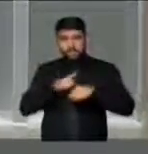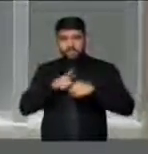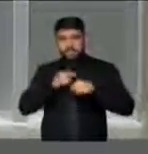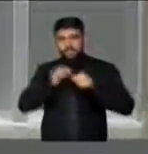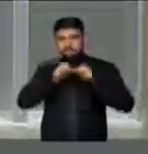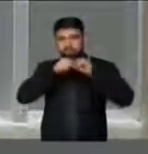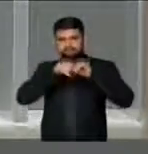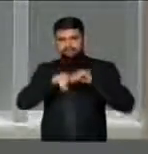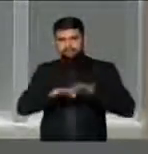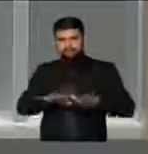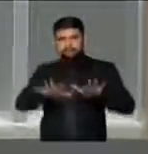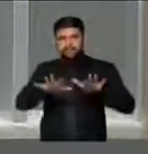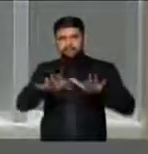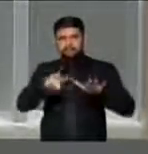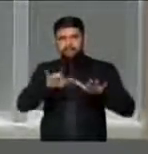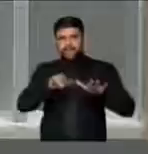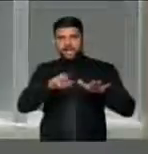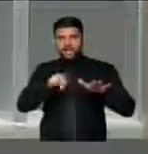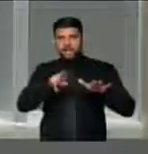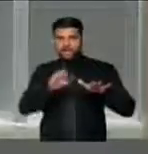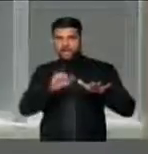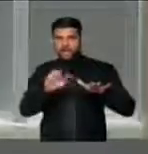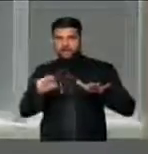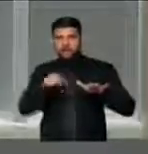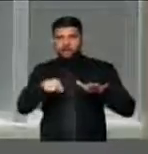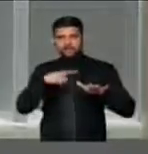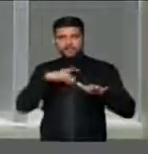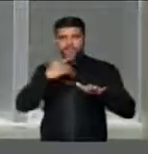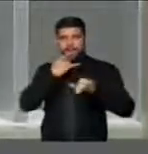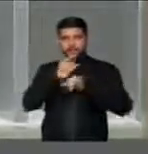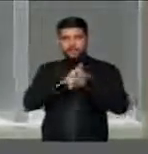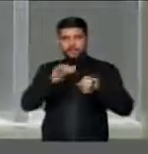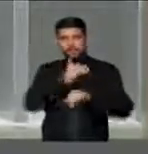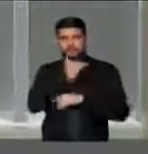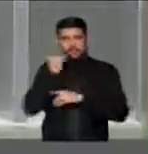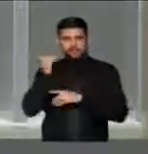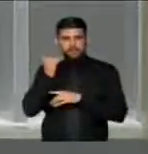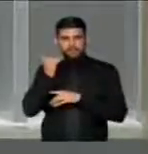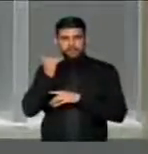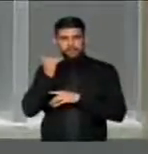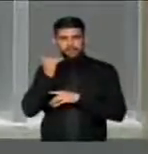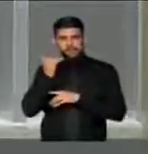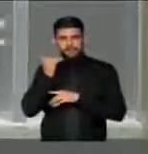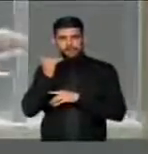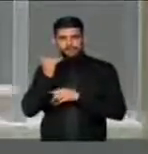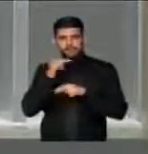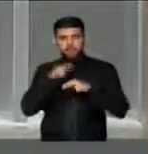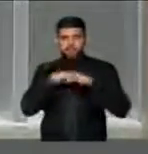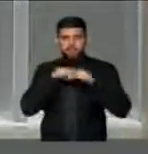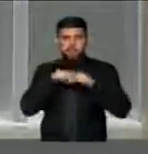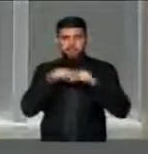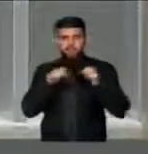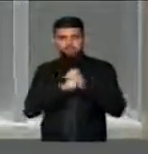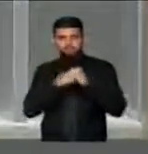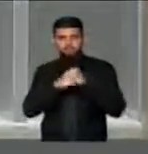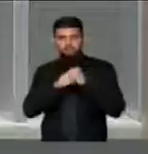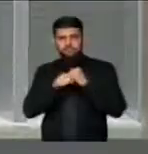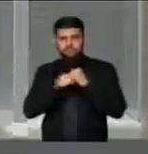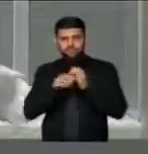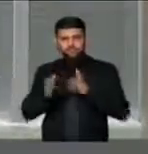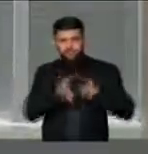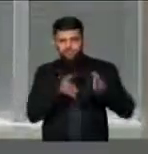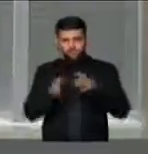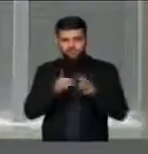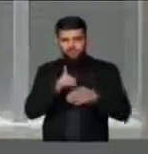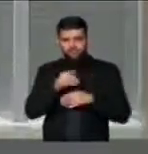de Mariana e praticamente decretando a morte por pelo menos uma década do Rio Doce, rio